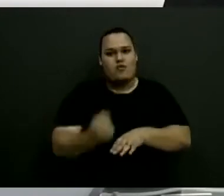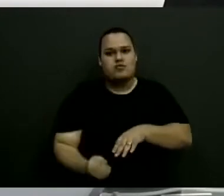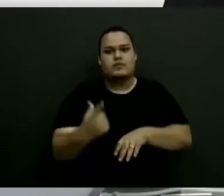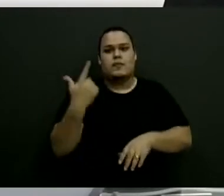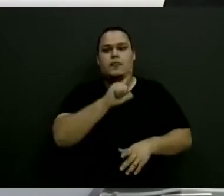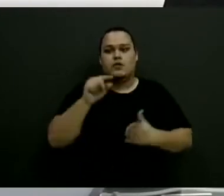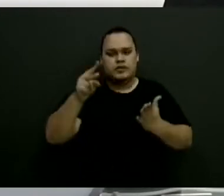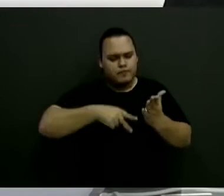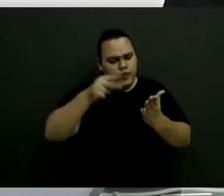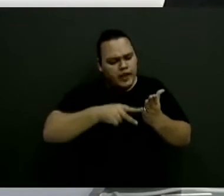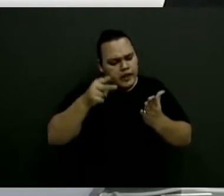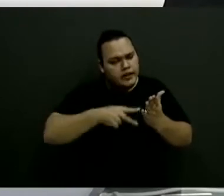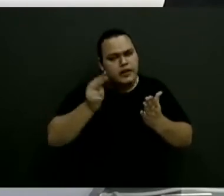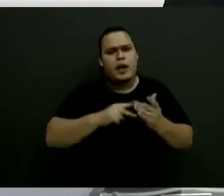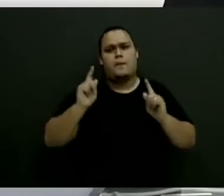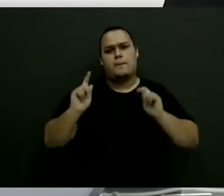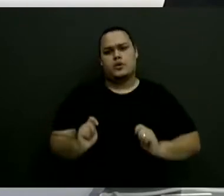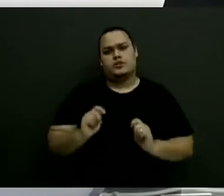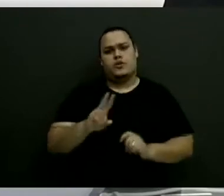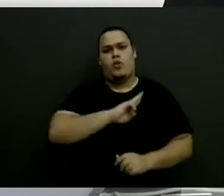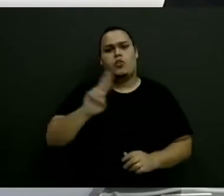Jejum e da Oração está totalmente aí,